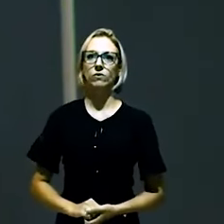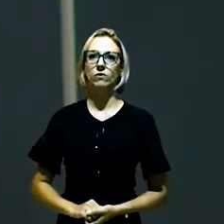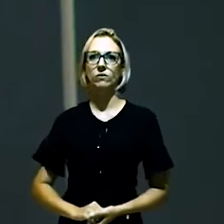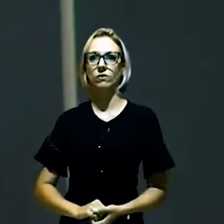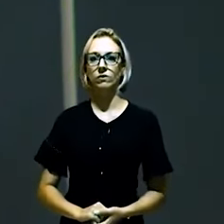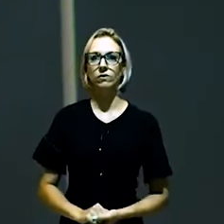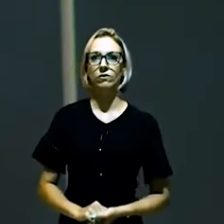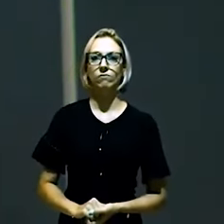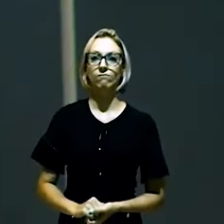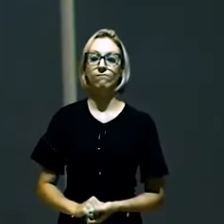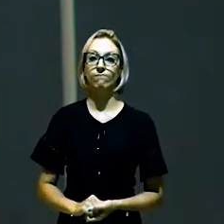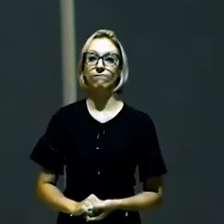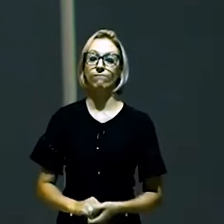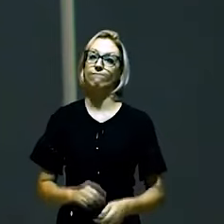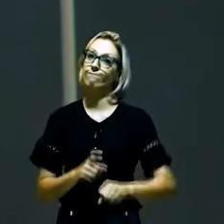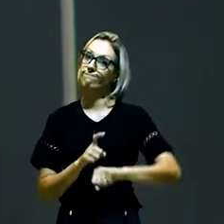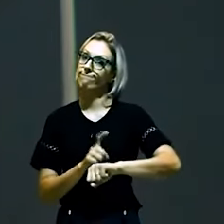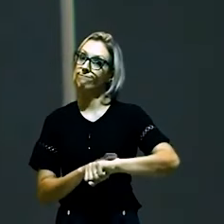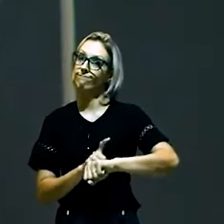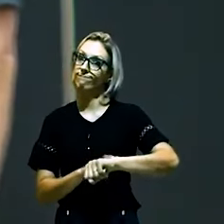Só que chega uma hora